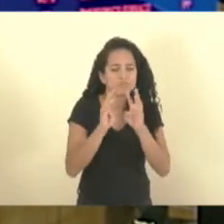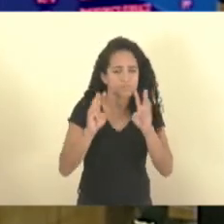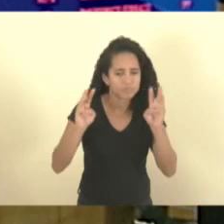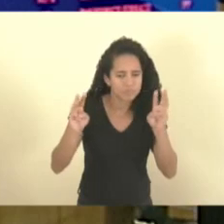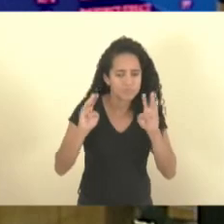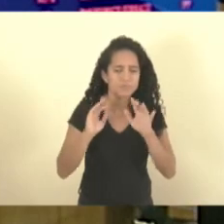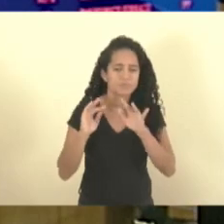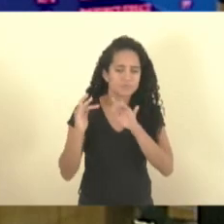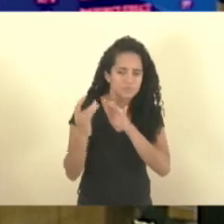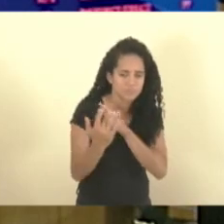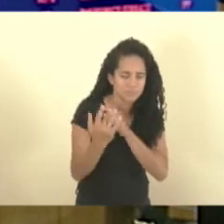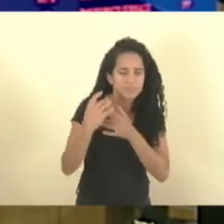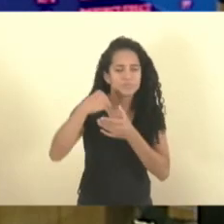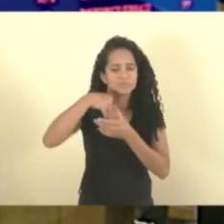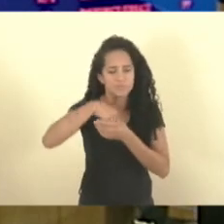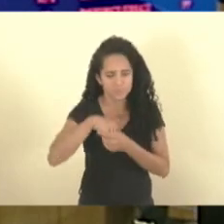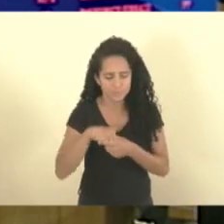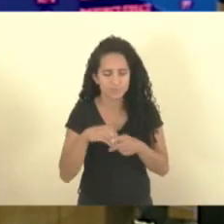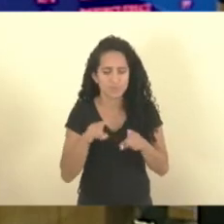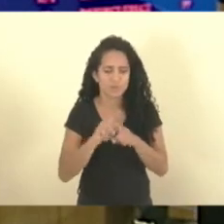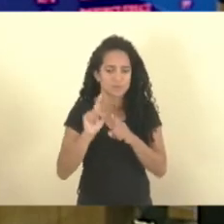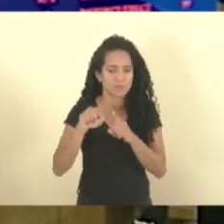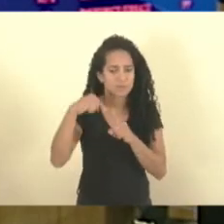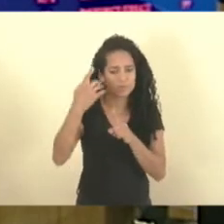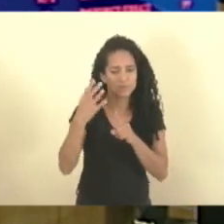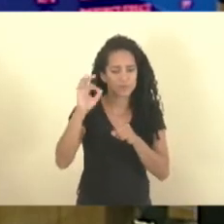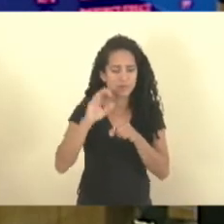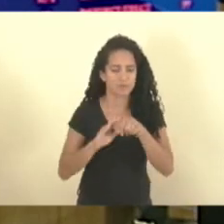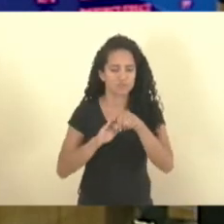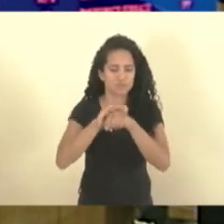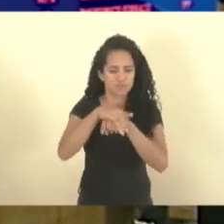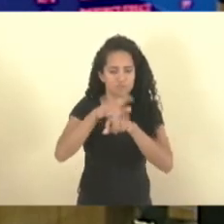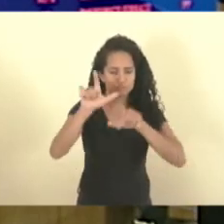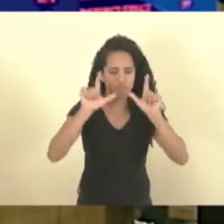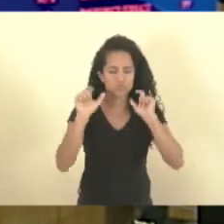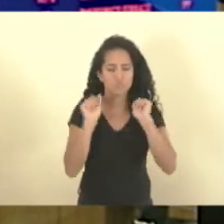no nosso portal de notícias e mais tarde, às 10 da noite, no